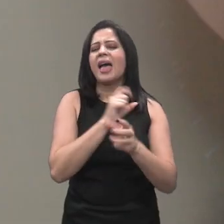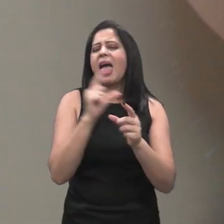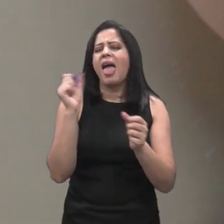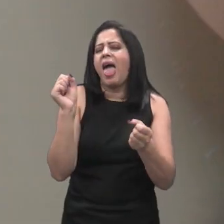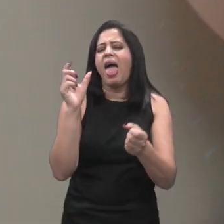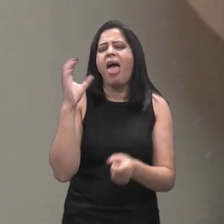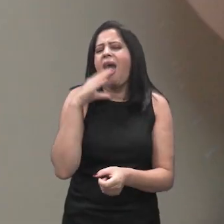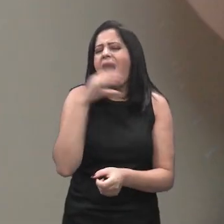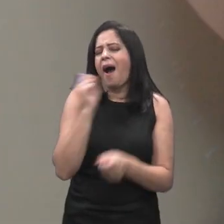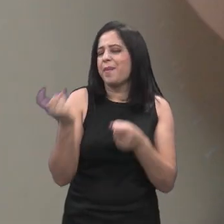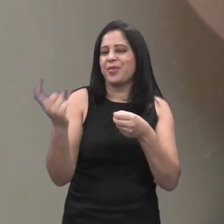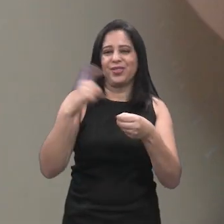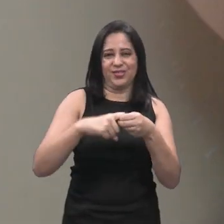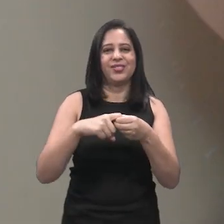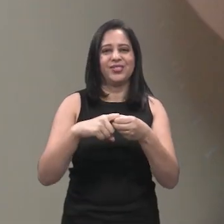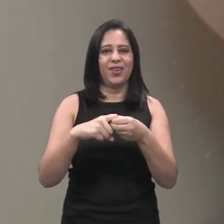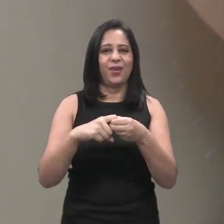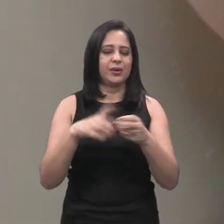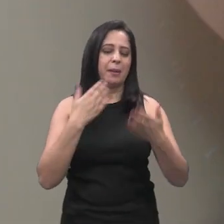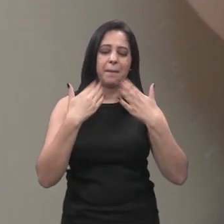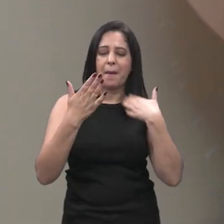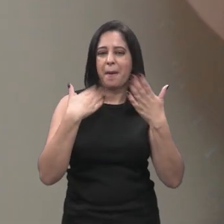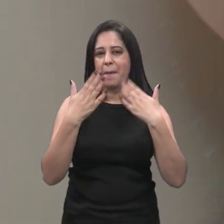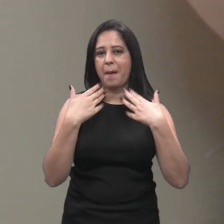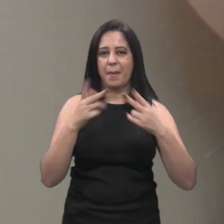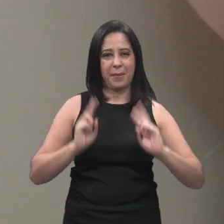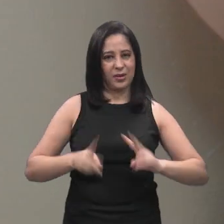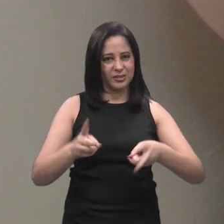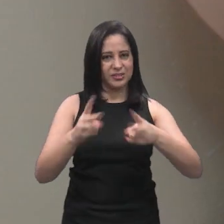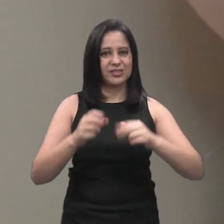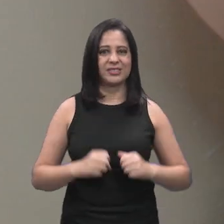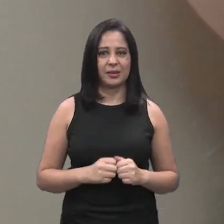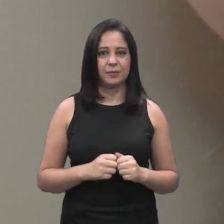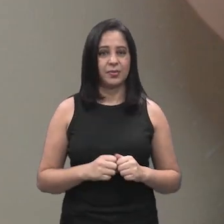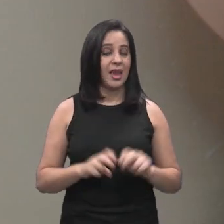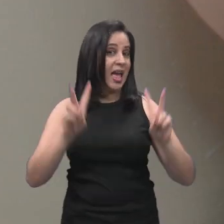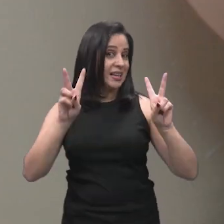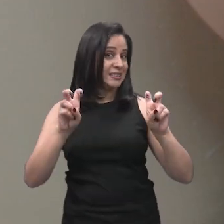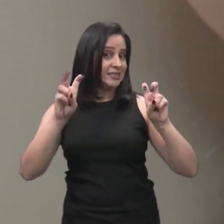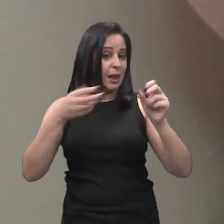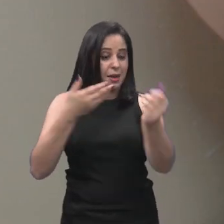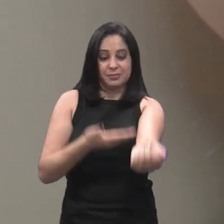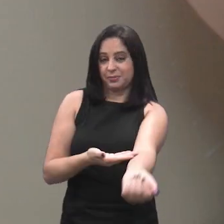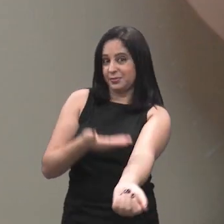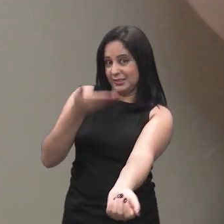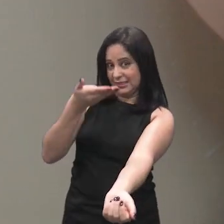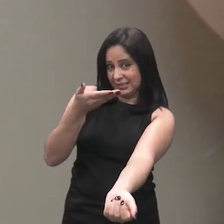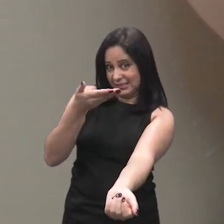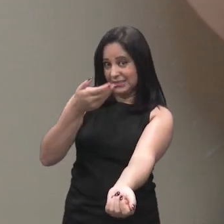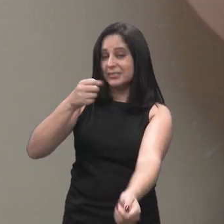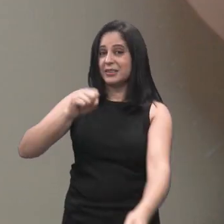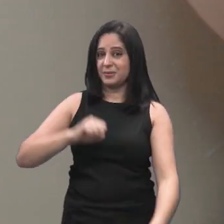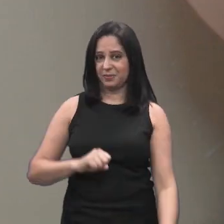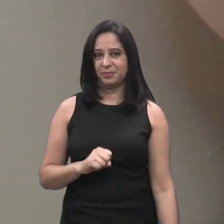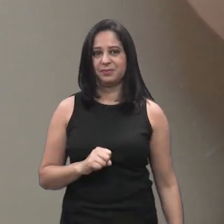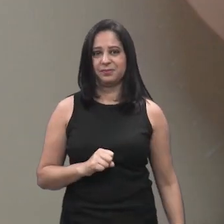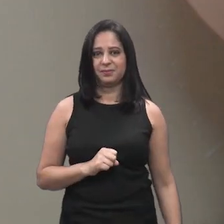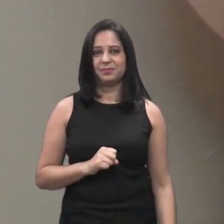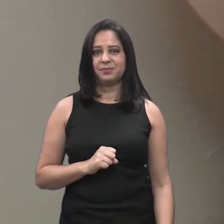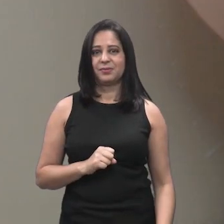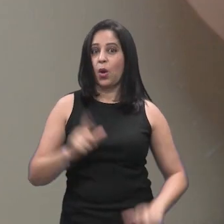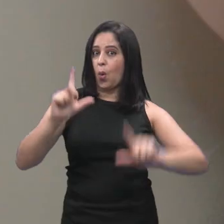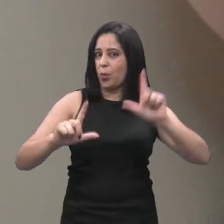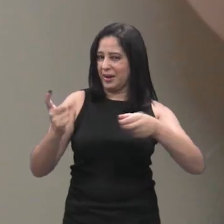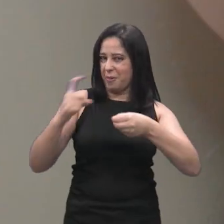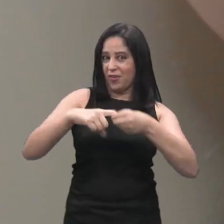deste assunto que é tão importante e que afeta tantos brasileiros e brasileiras, né? Que é a hipertensão